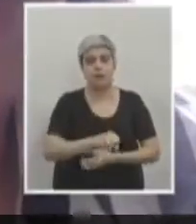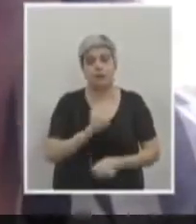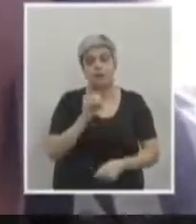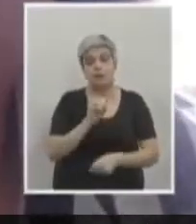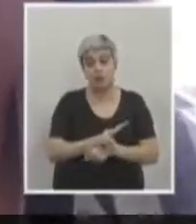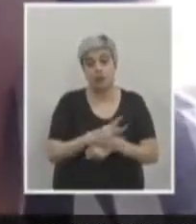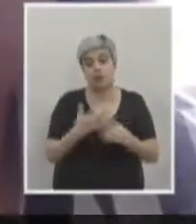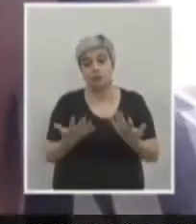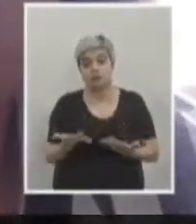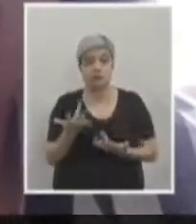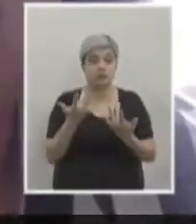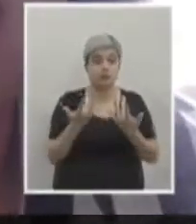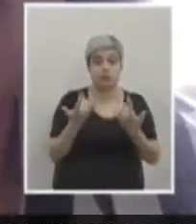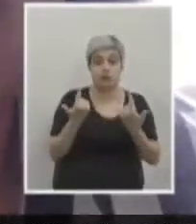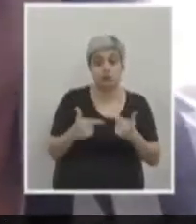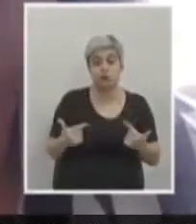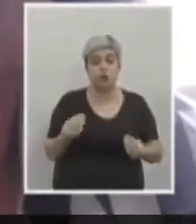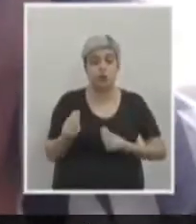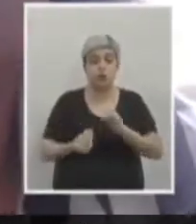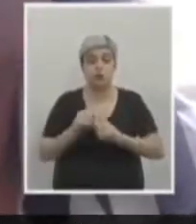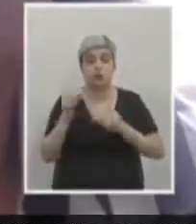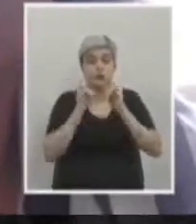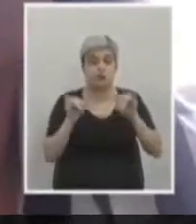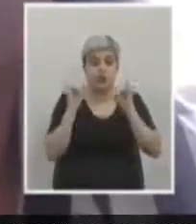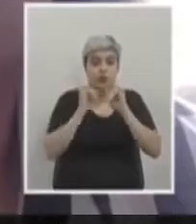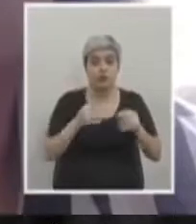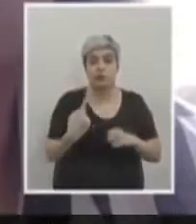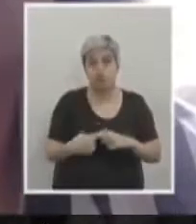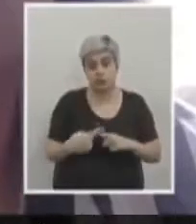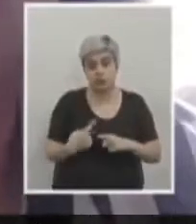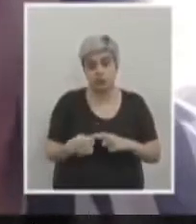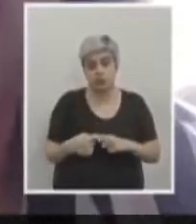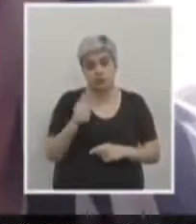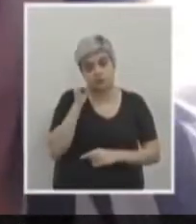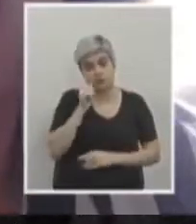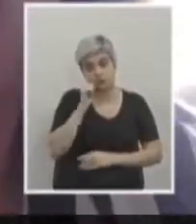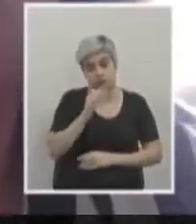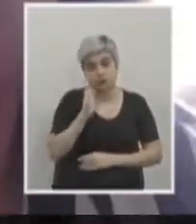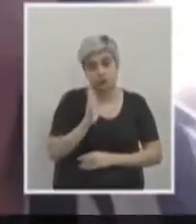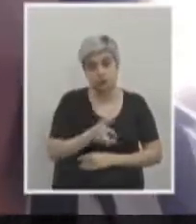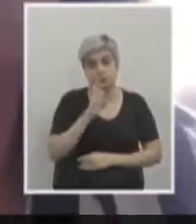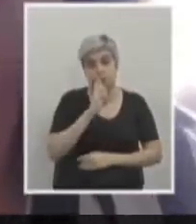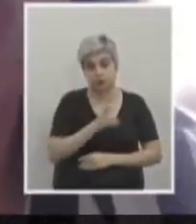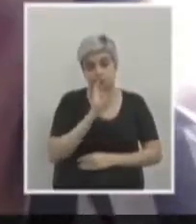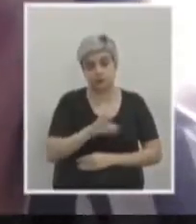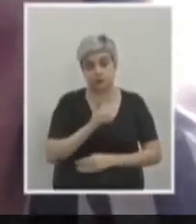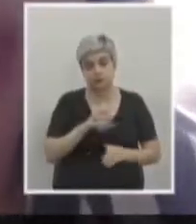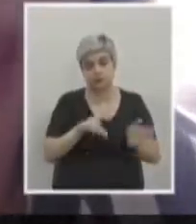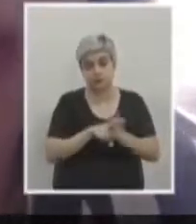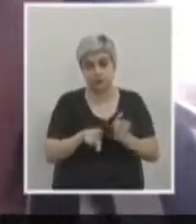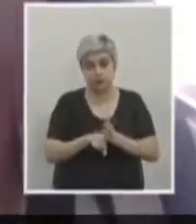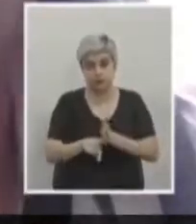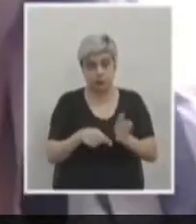tenho muito o que dizer mais, porque todas as perguntas, pelo menos os pontos que eu anotei,